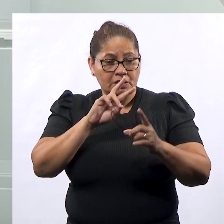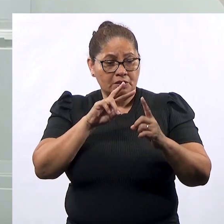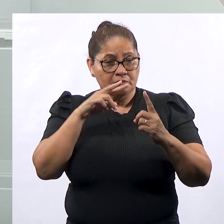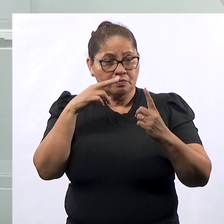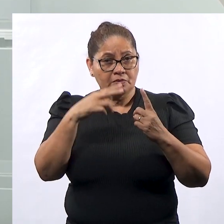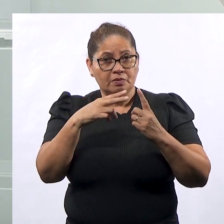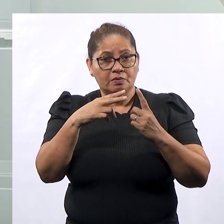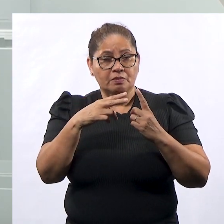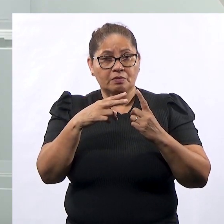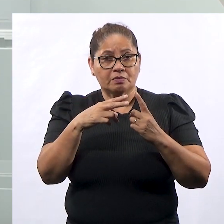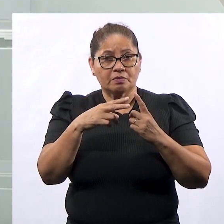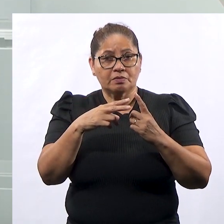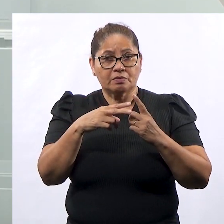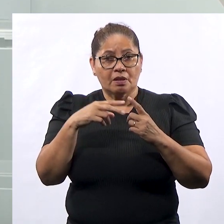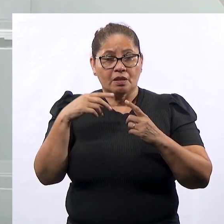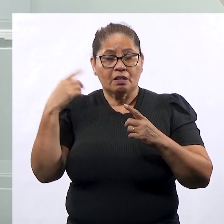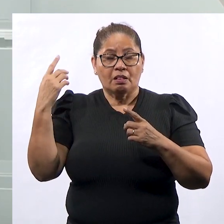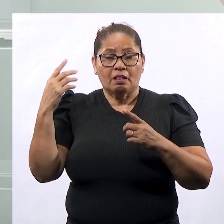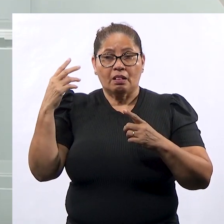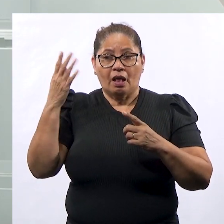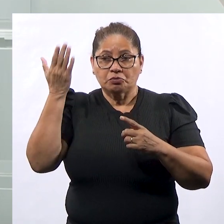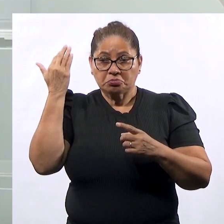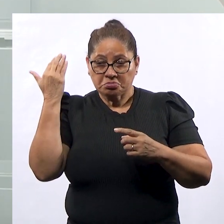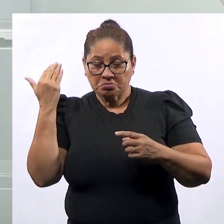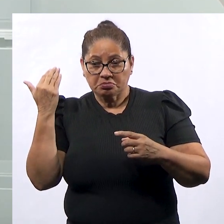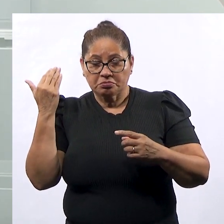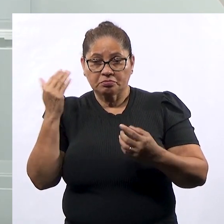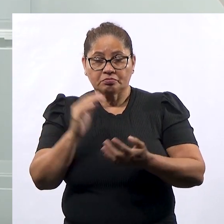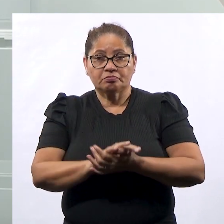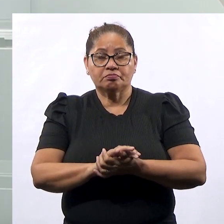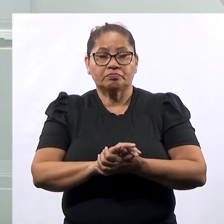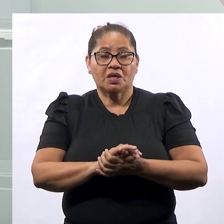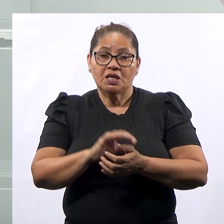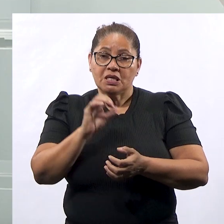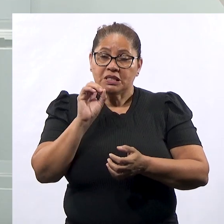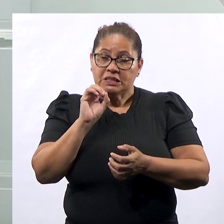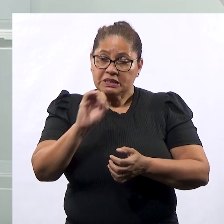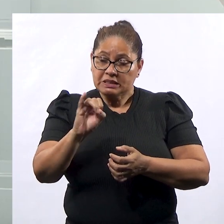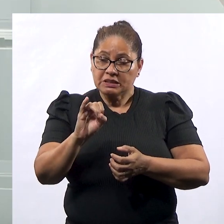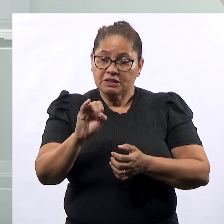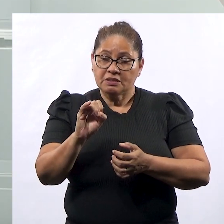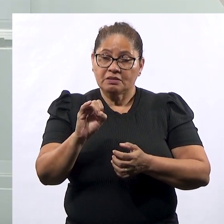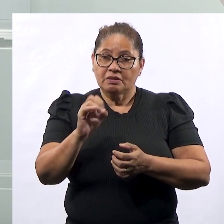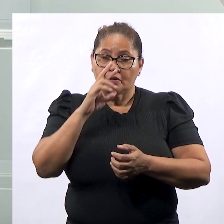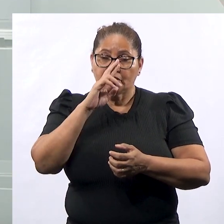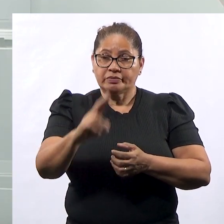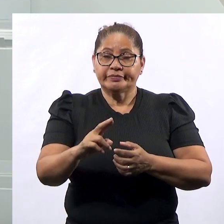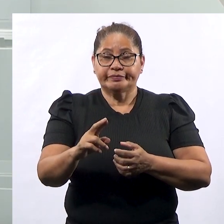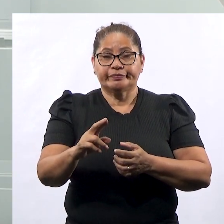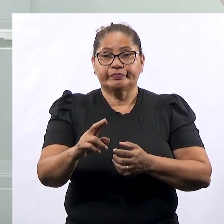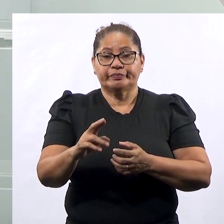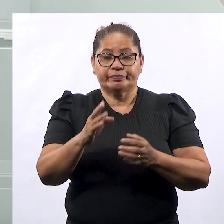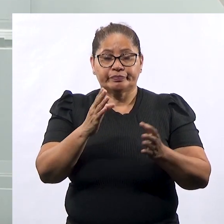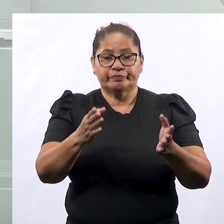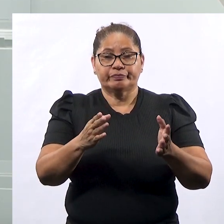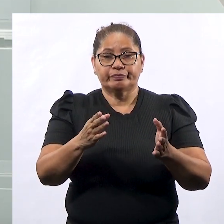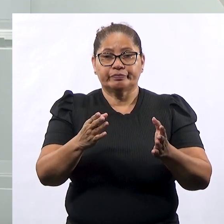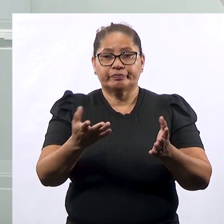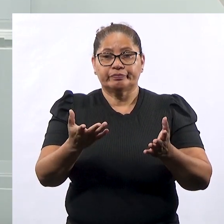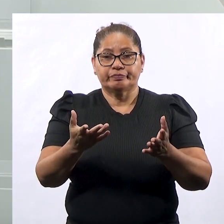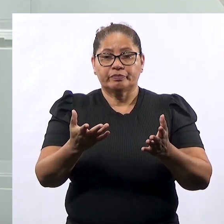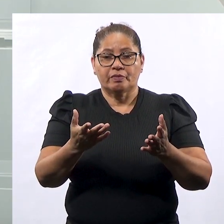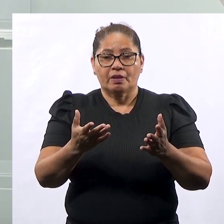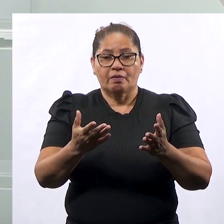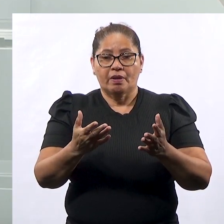Essa é uma perspectiva tradicional sobre a avaliação. Se você vai usar esse resultado da medição como um